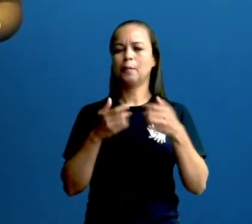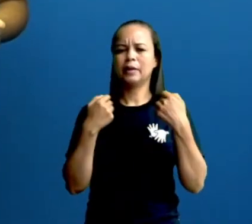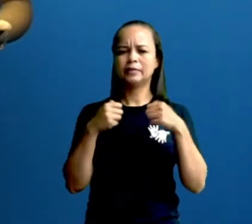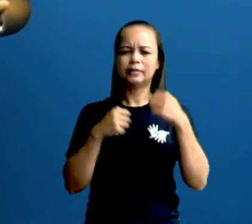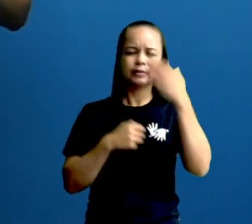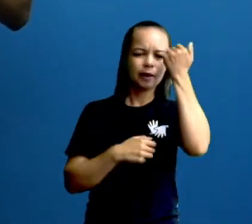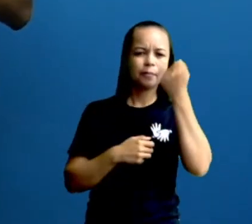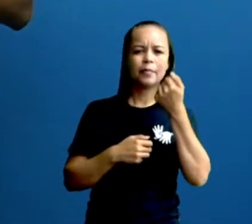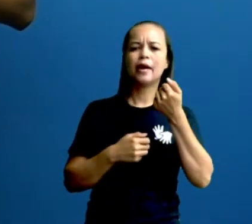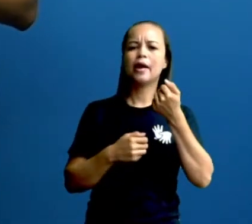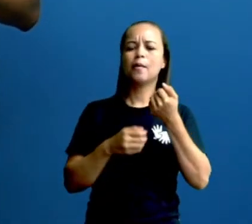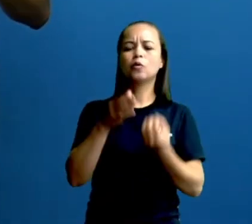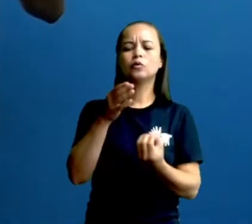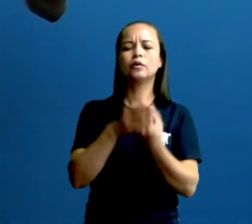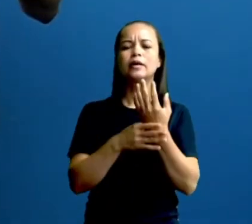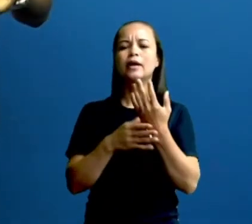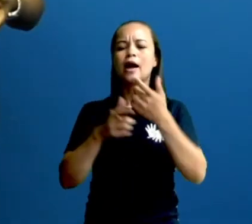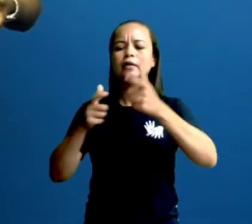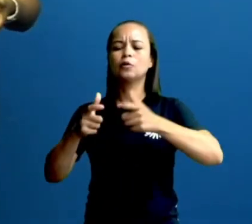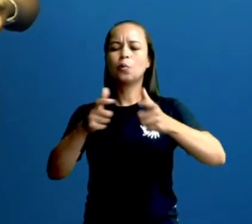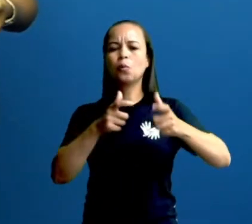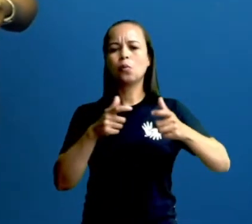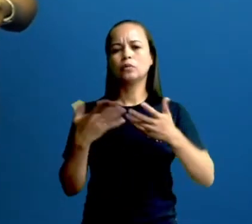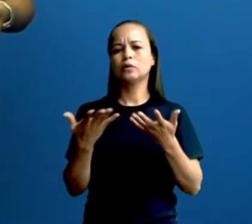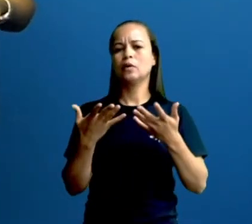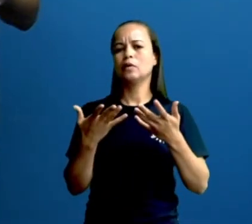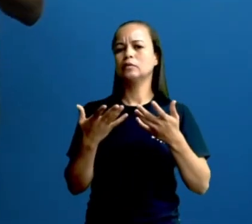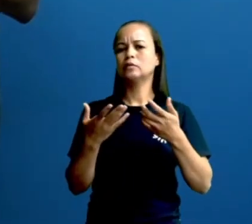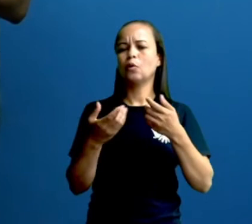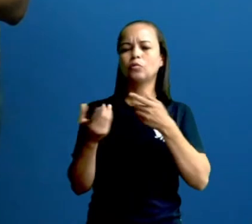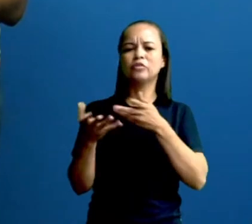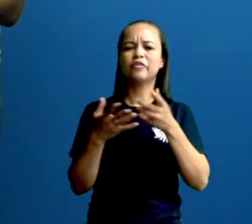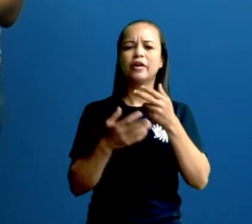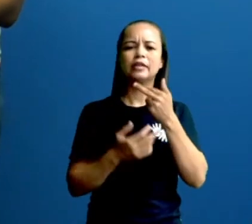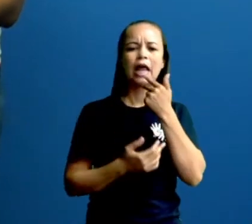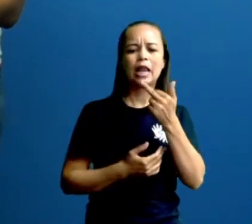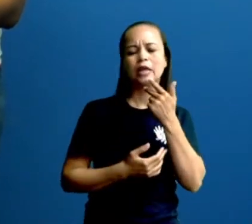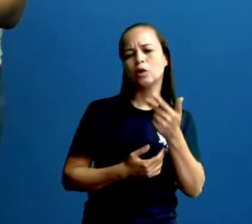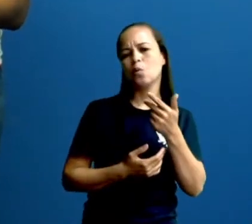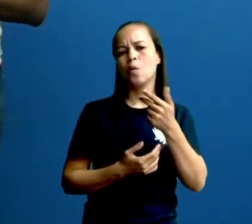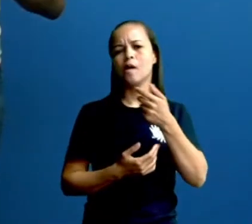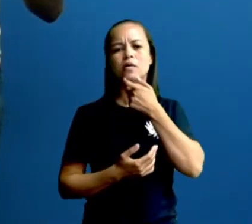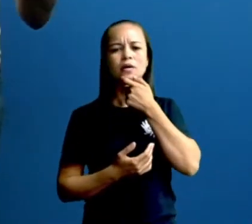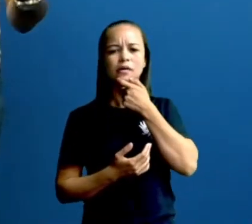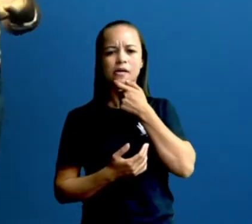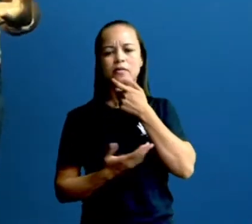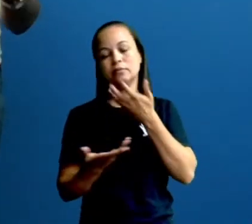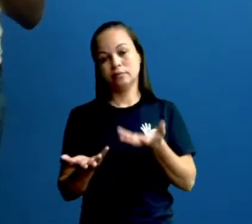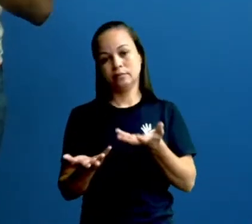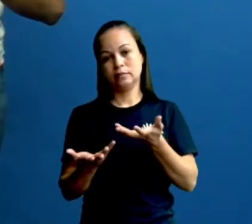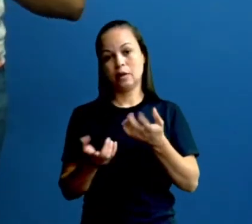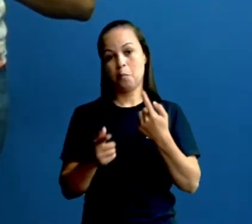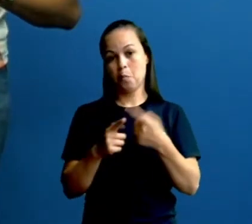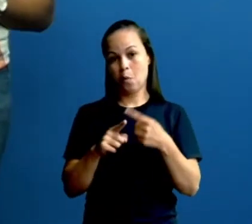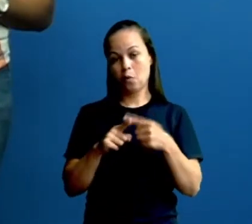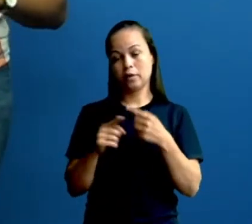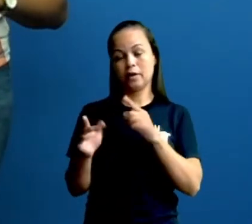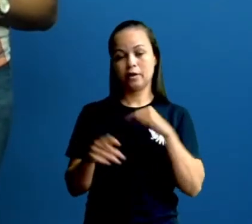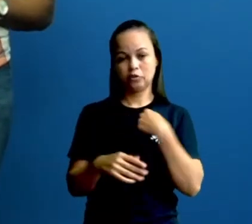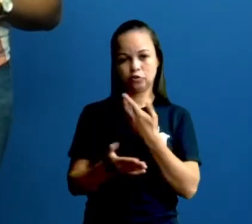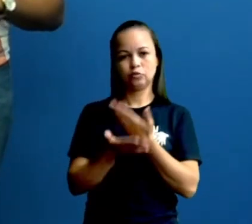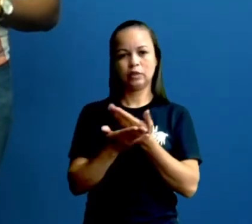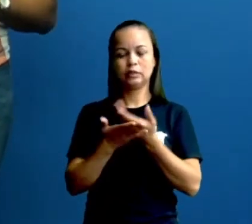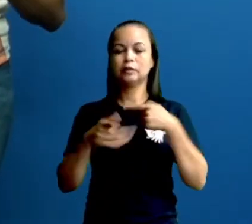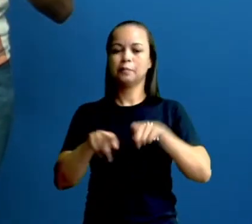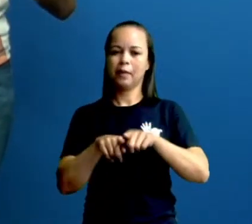onde veio? Por quê? Para quê dentro da nossa língua ou da língua inglesa? Porque a gente também estuda isso na língua